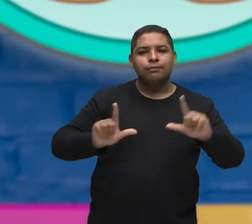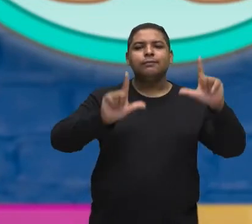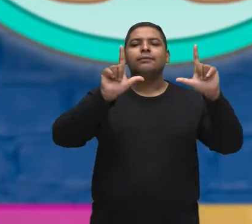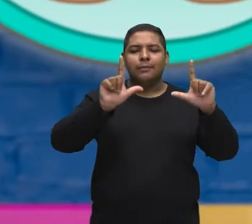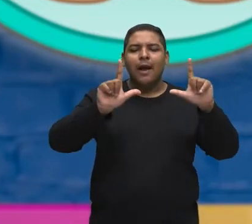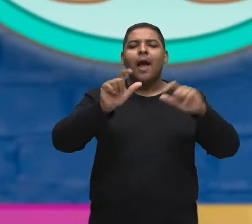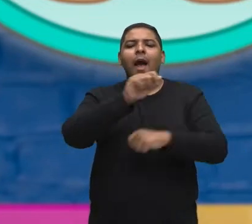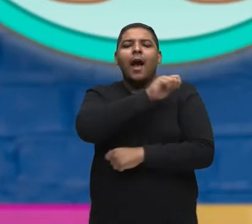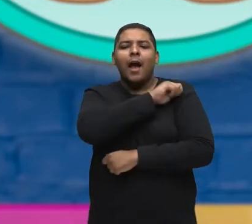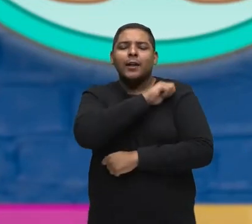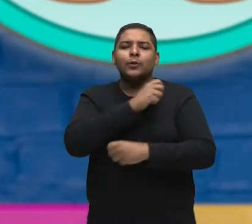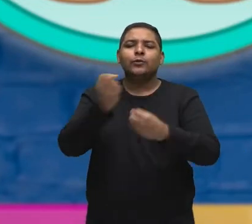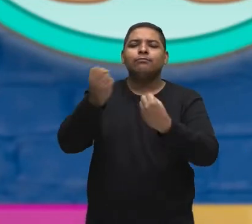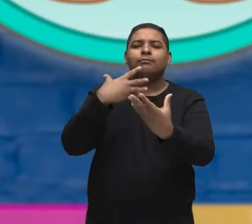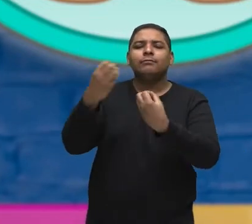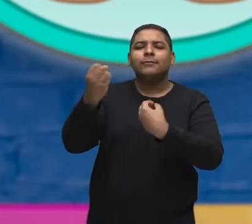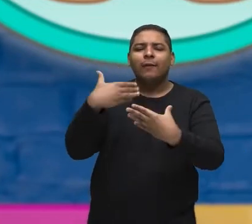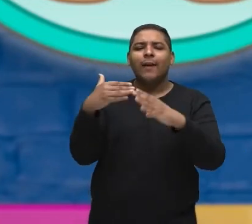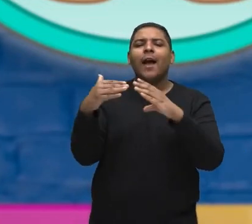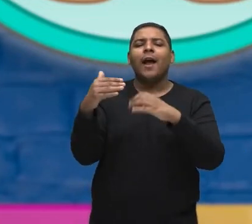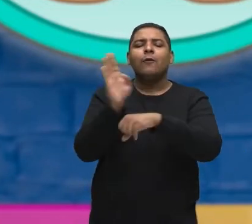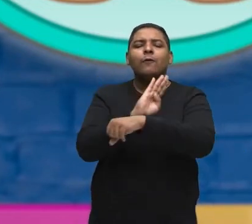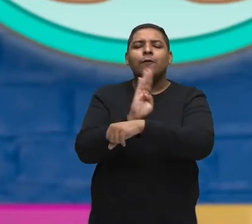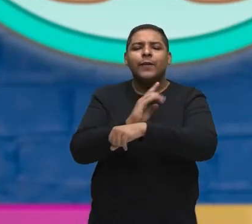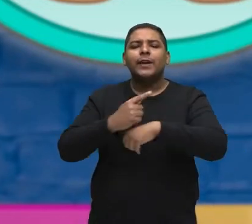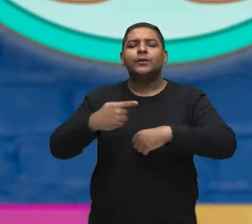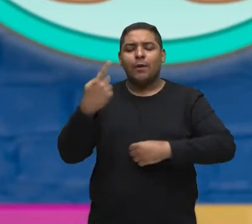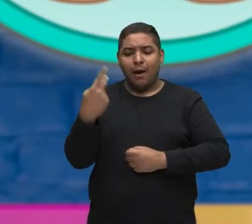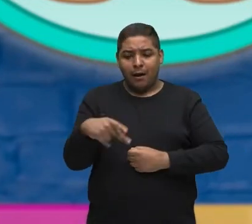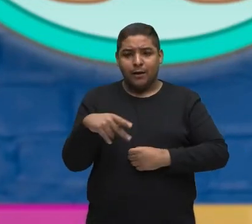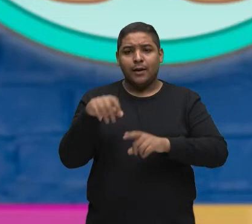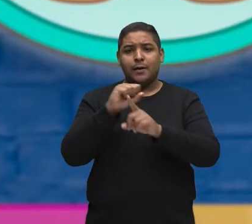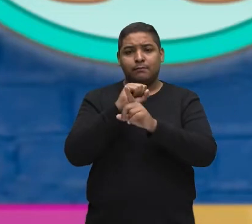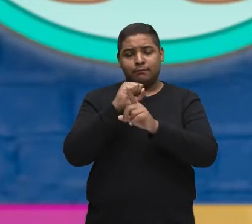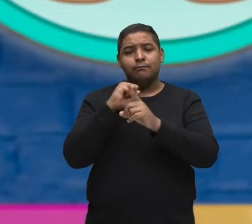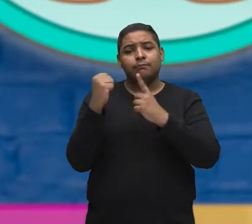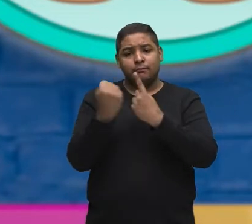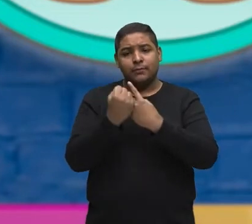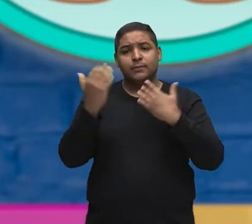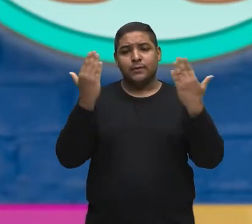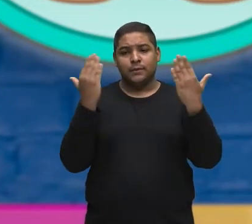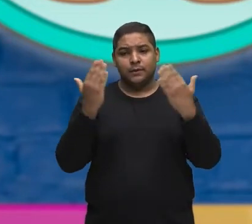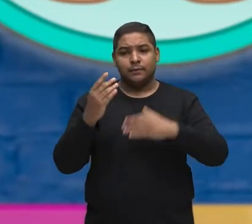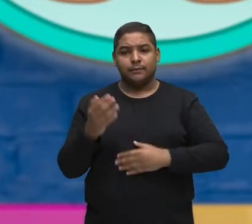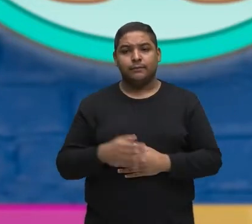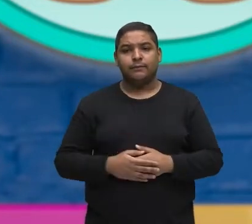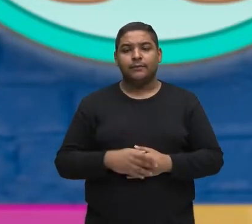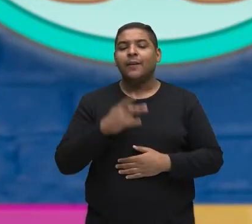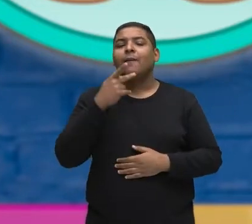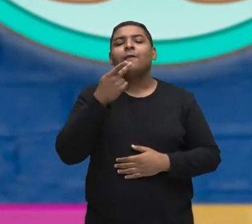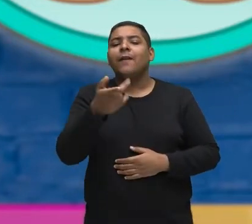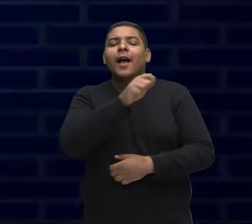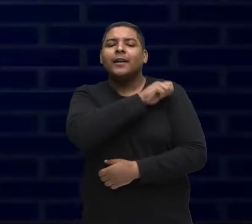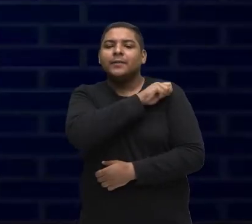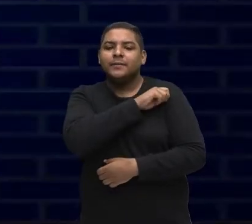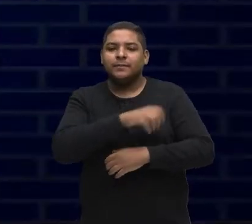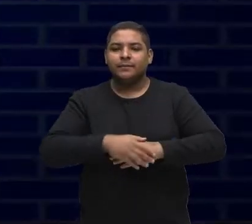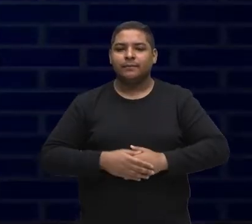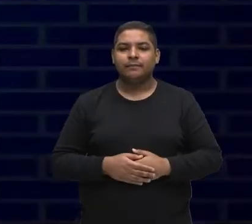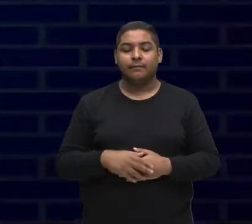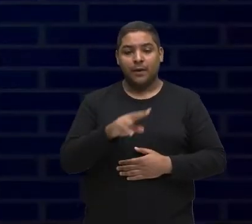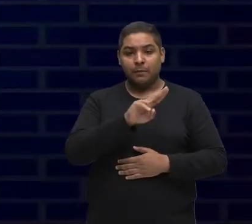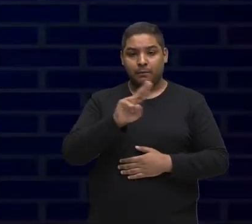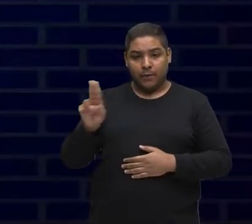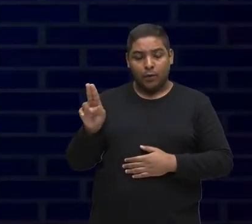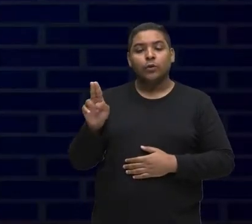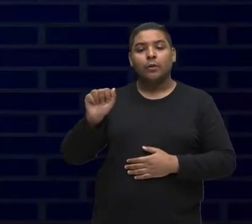aqui para o Psicossocial, né? E agora a gente vai ouvir a homenagem dos alunos. Fala aí, estudante. Meu nome é